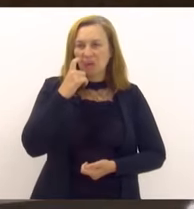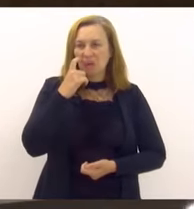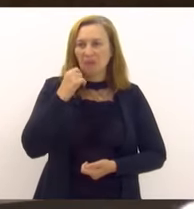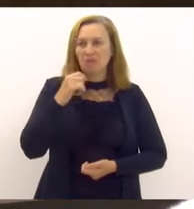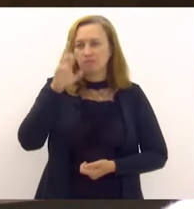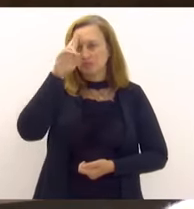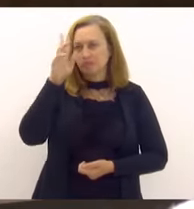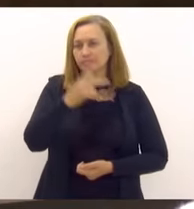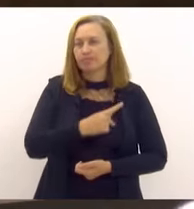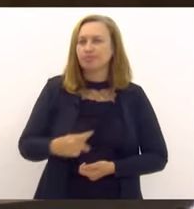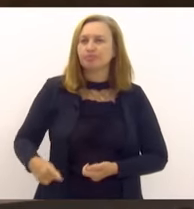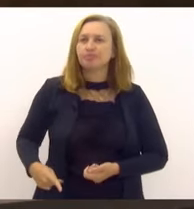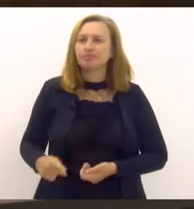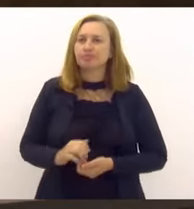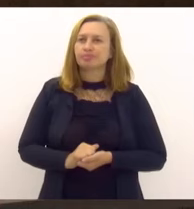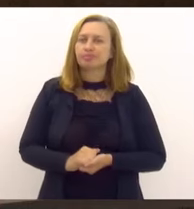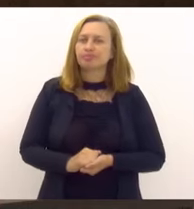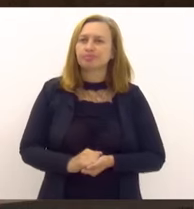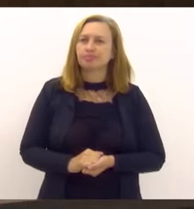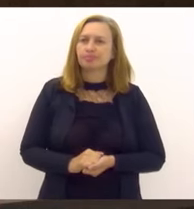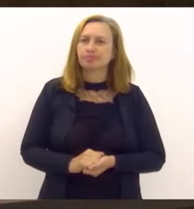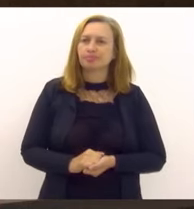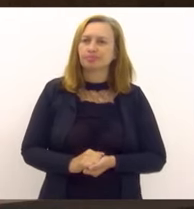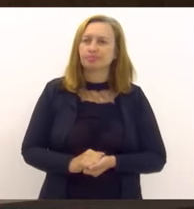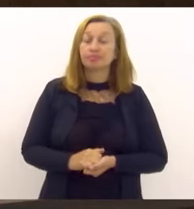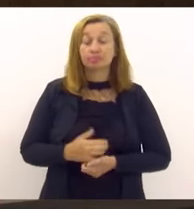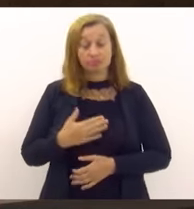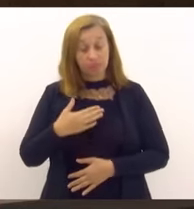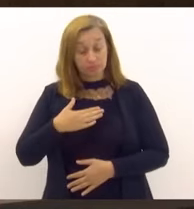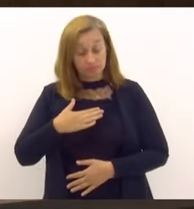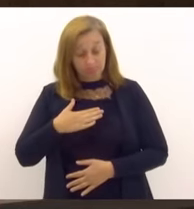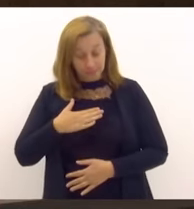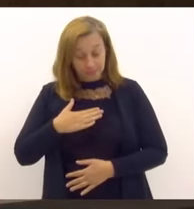Senhor presidente, eu considero